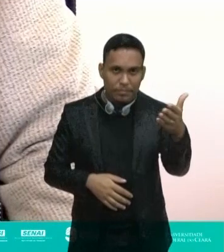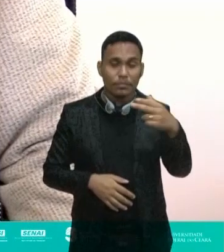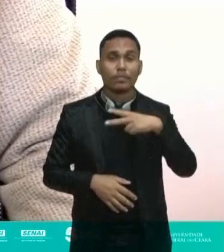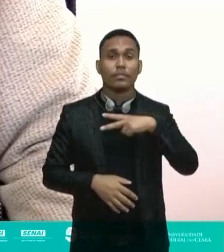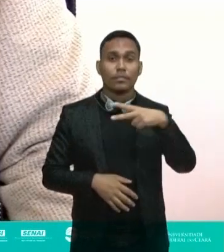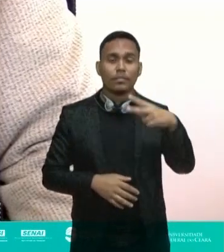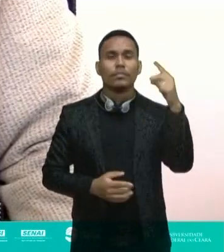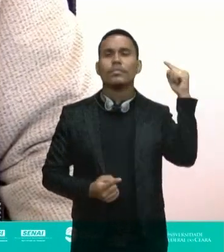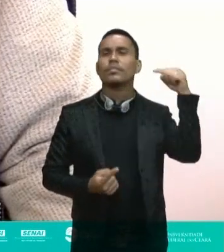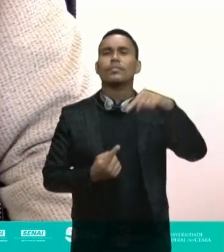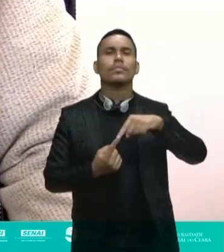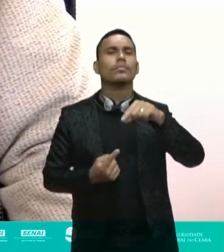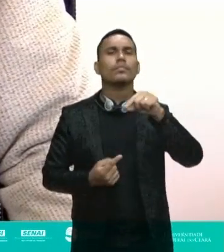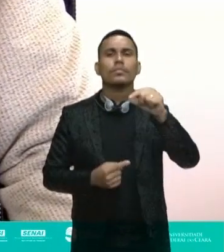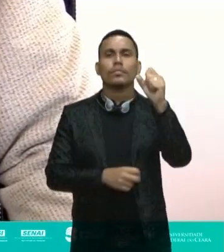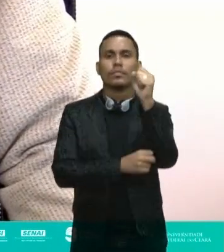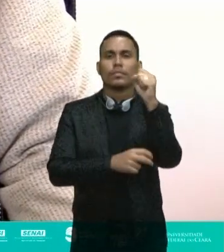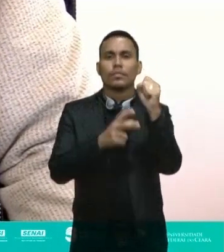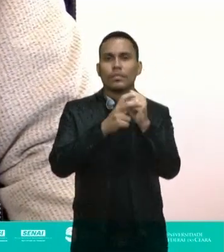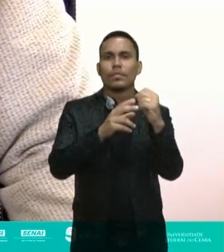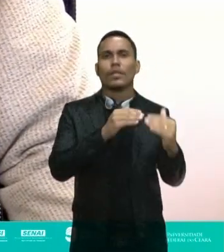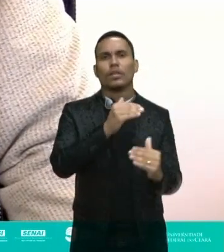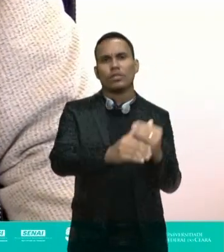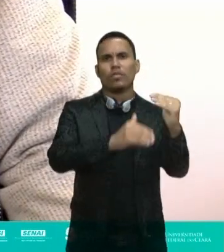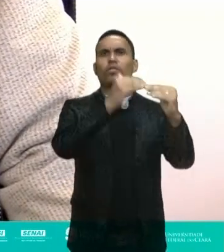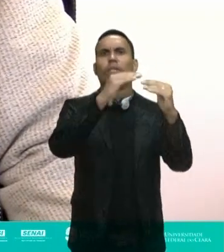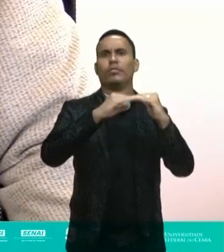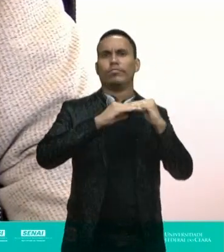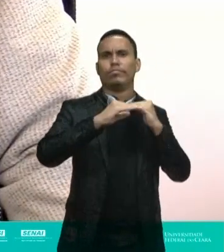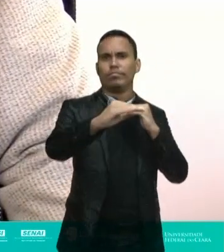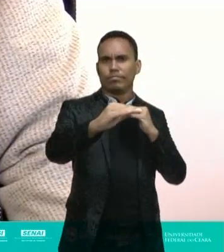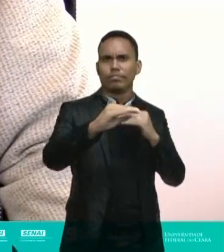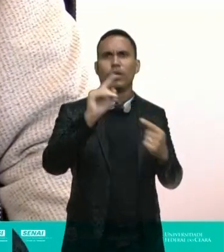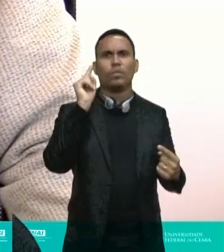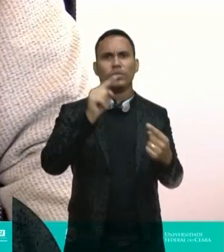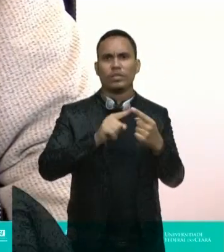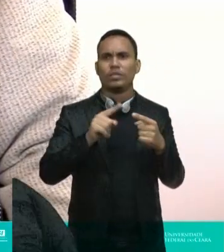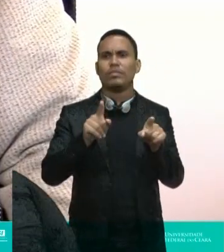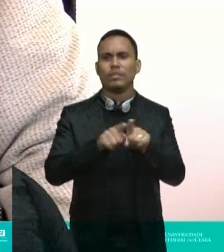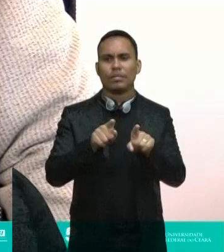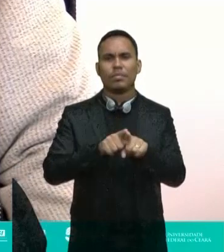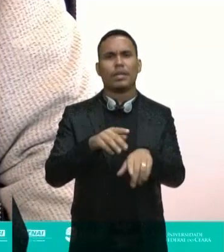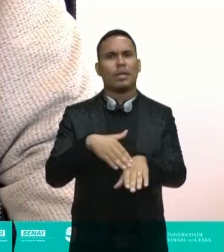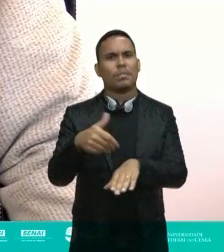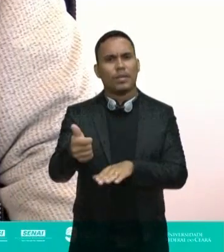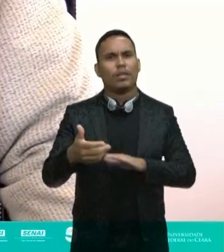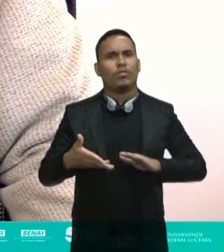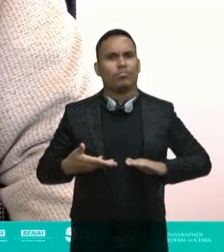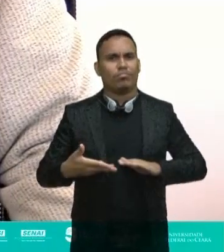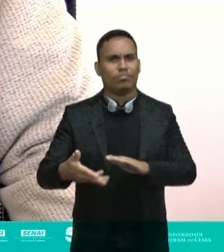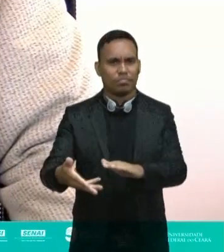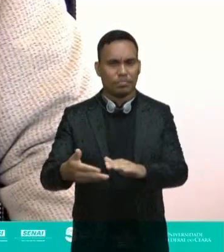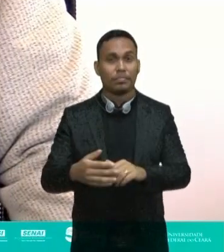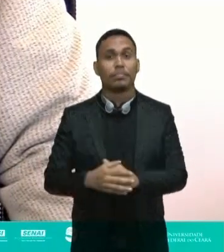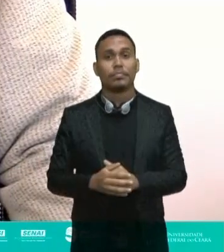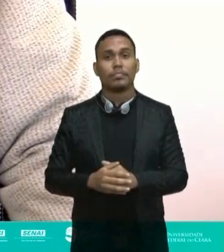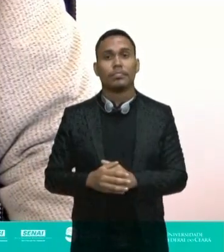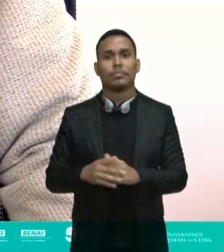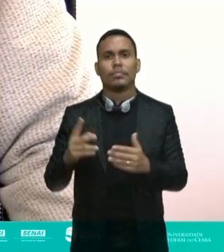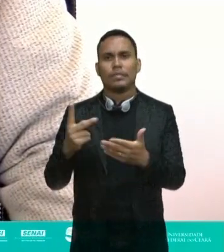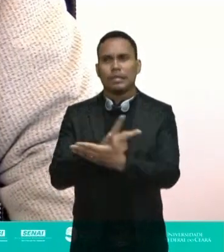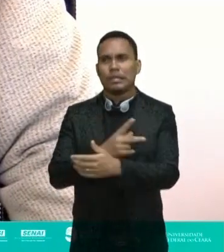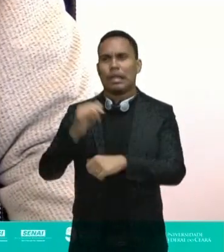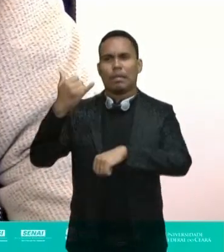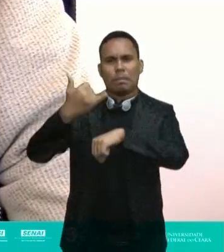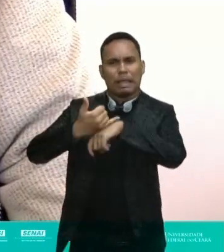uma trajetória de crescimento sustentável assente num modelo de desenvolvimento mais competitivo e mais resiliente, com menor consumo de recursos naturais e